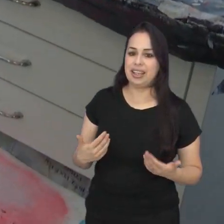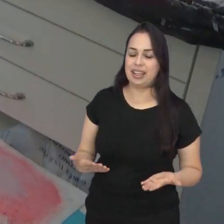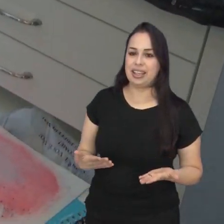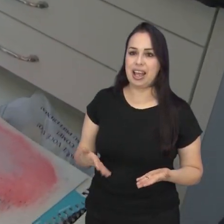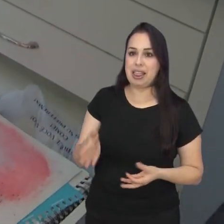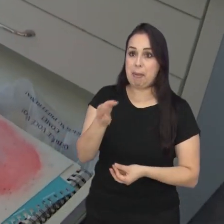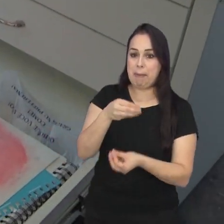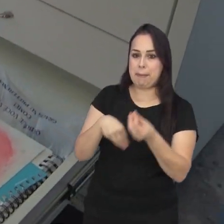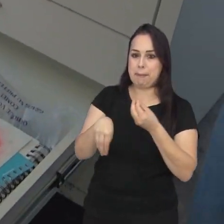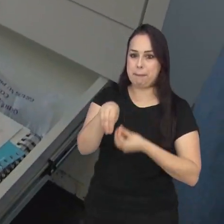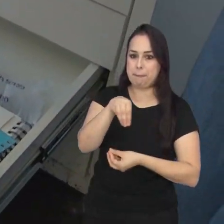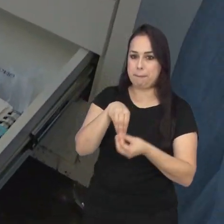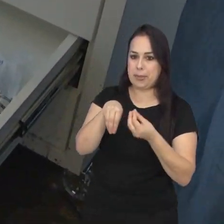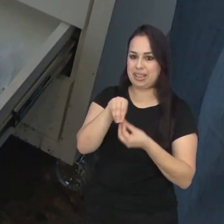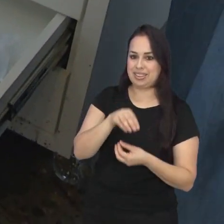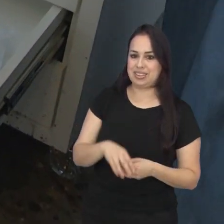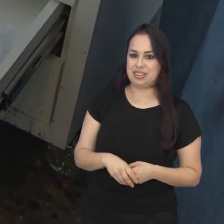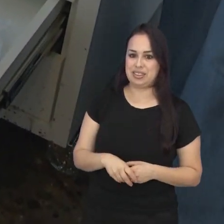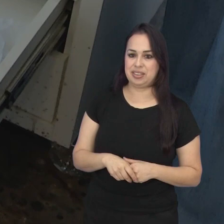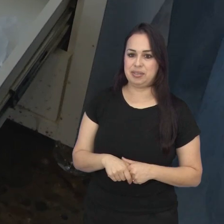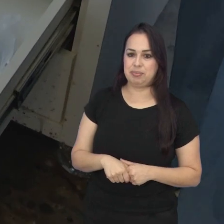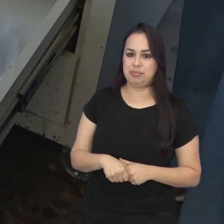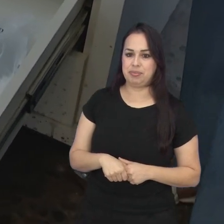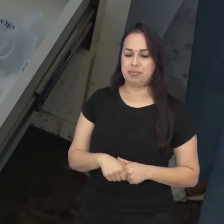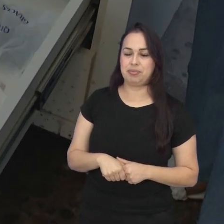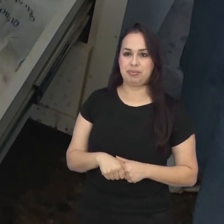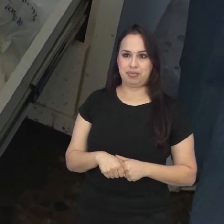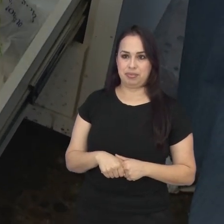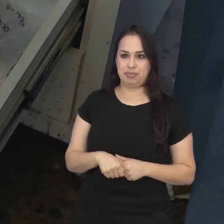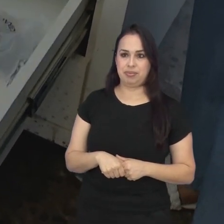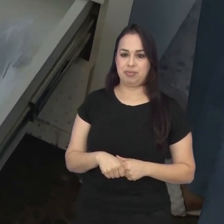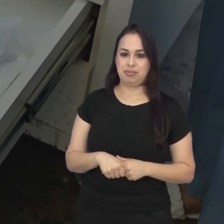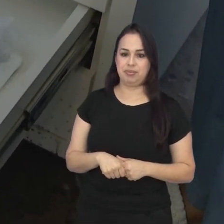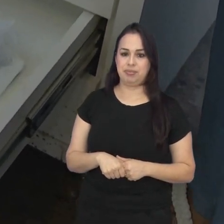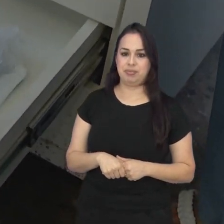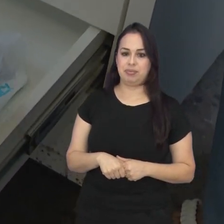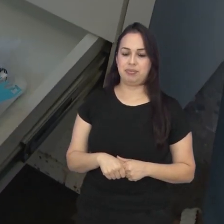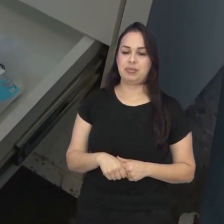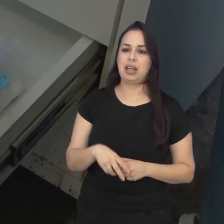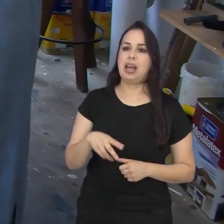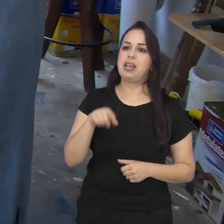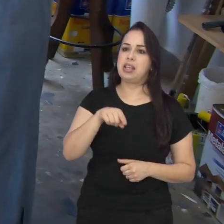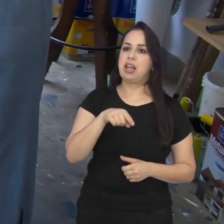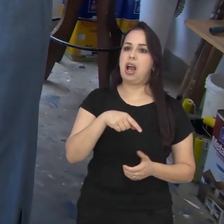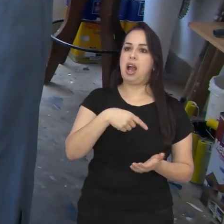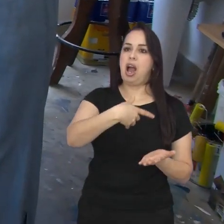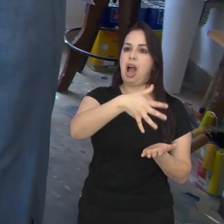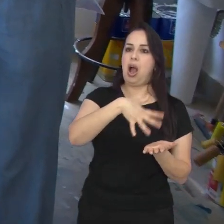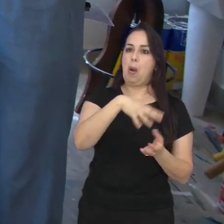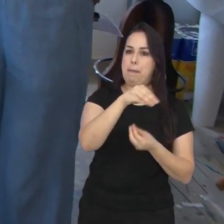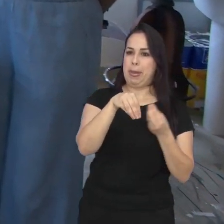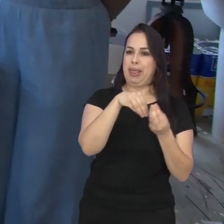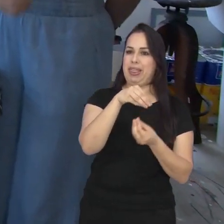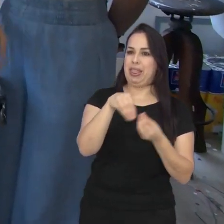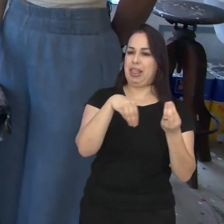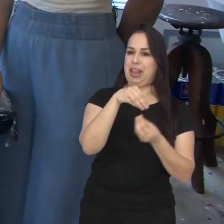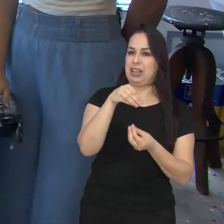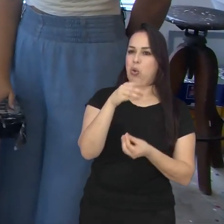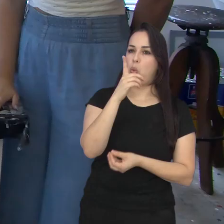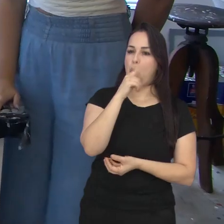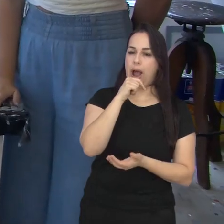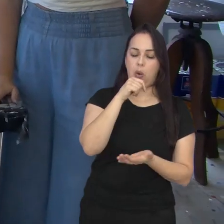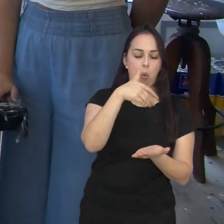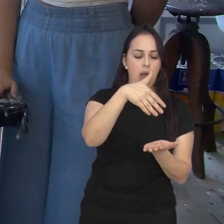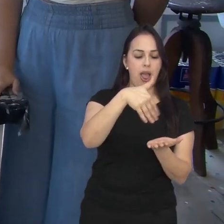Esses aqui tá meio misturado, né? Esses aqui já são as aquarelas que eu estou trabalhando,